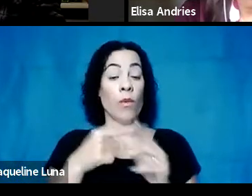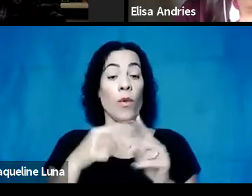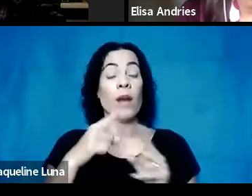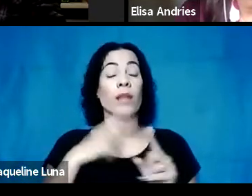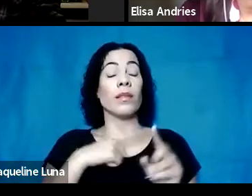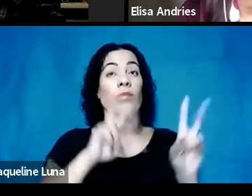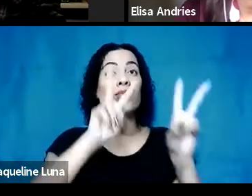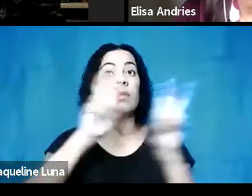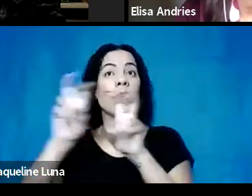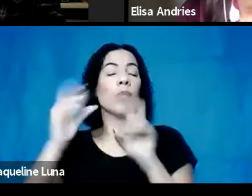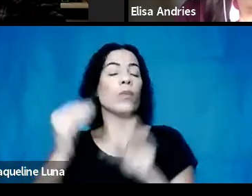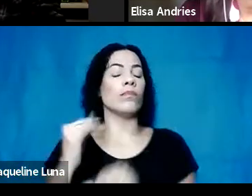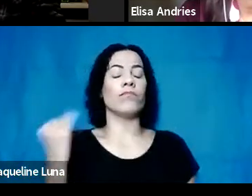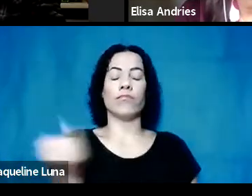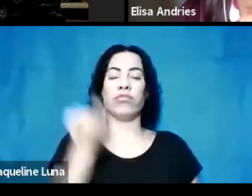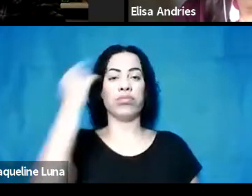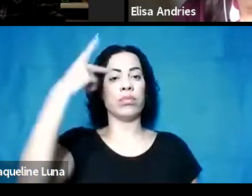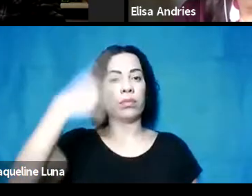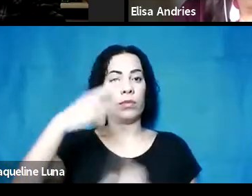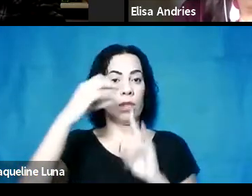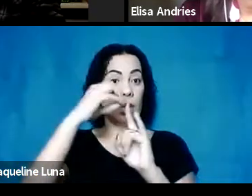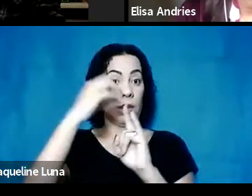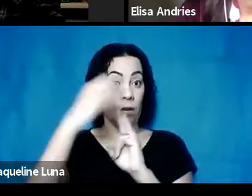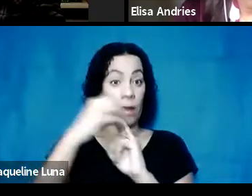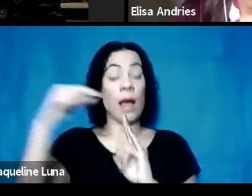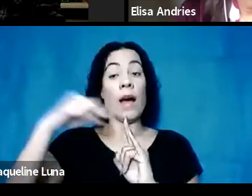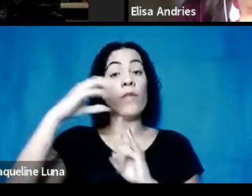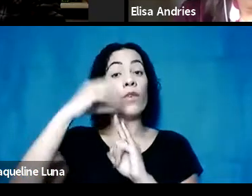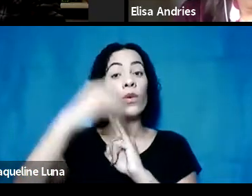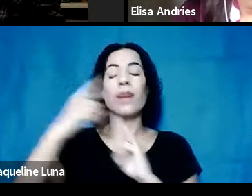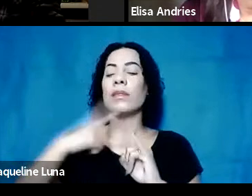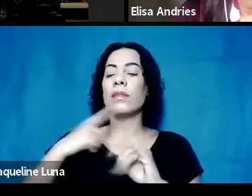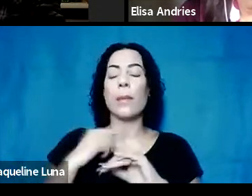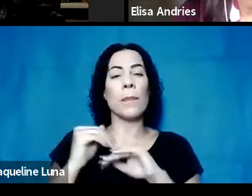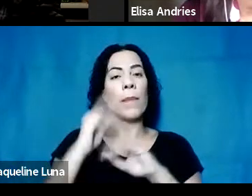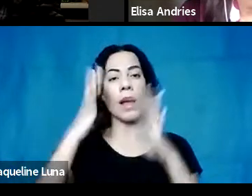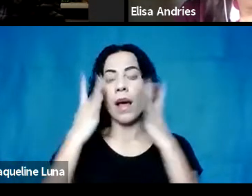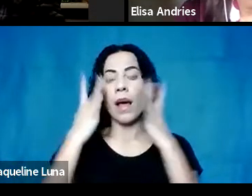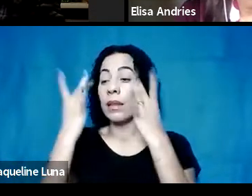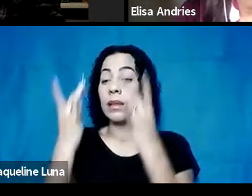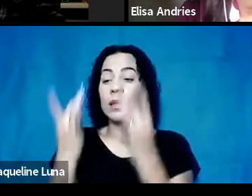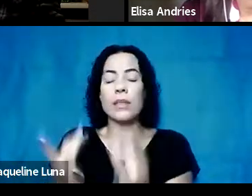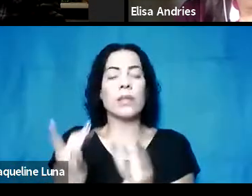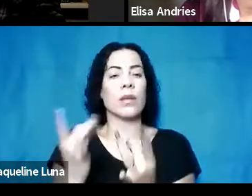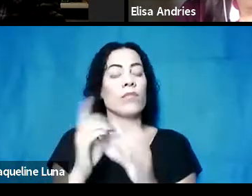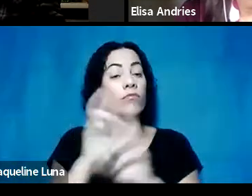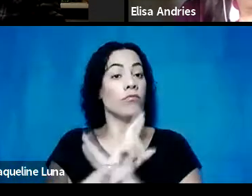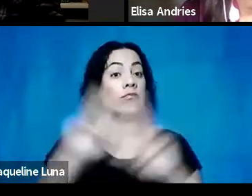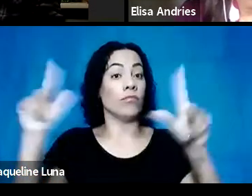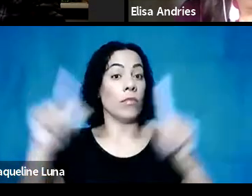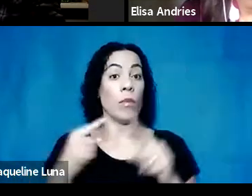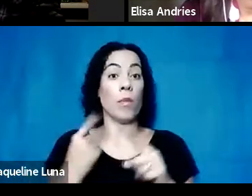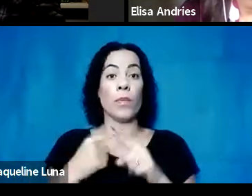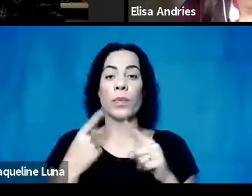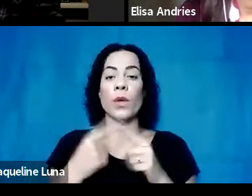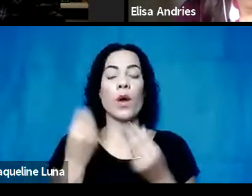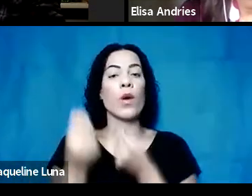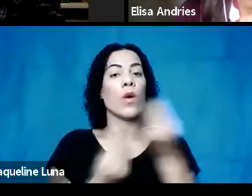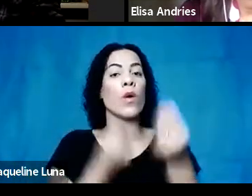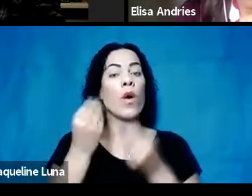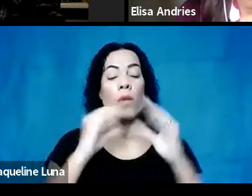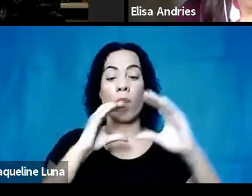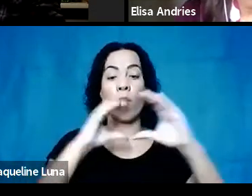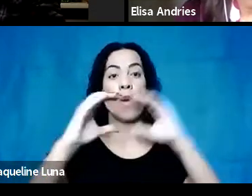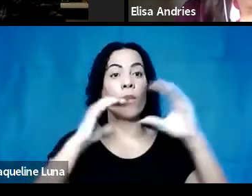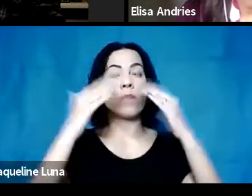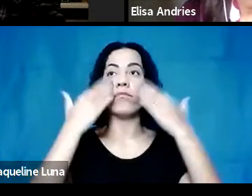caro para a Fiocruz e ao qual a Fiocruz dedica uma atenção muito singular, a dimensão pública da